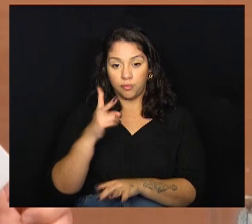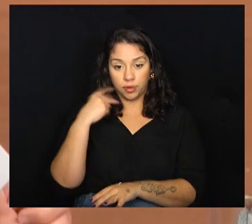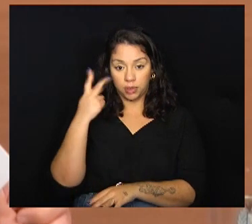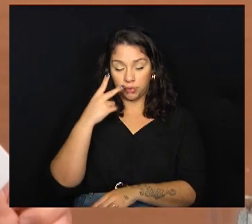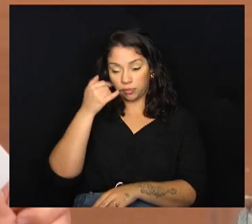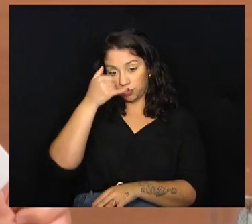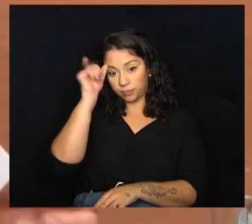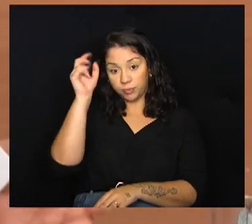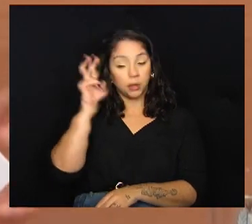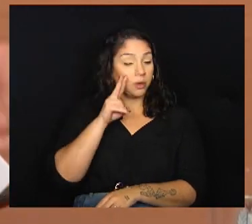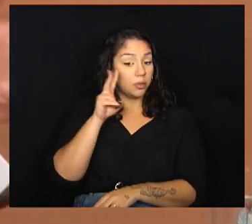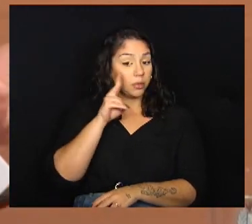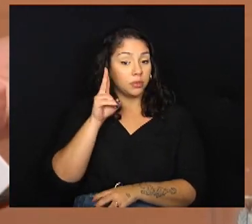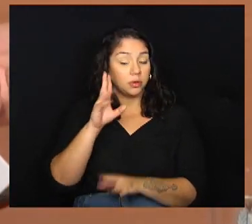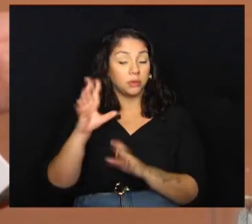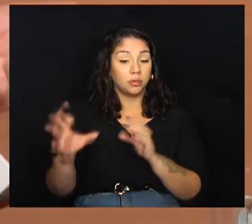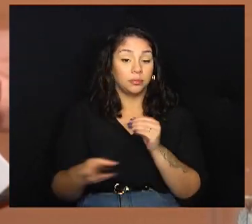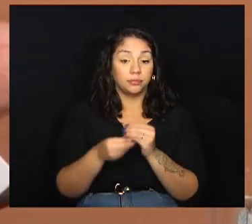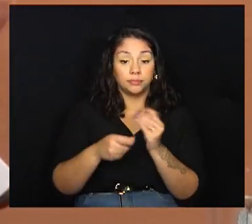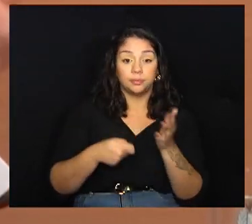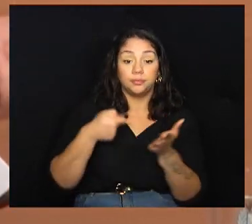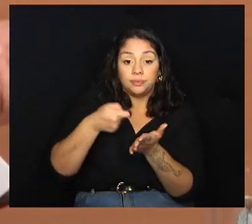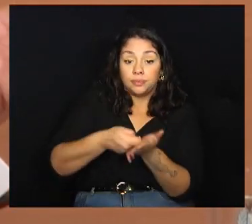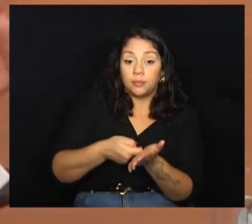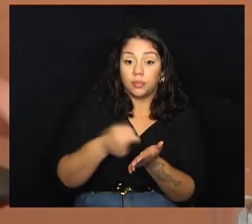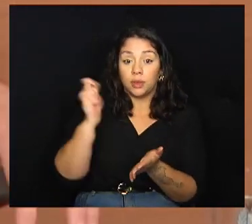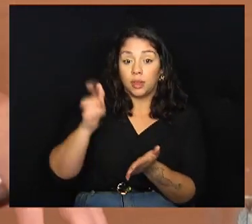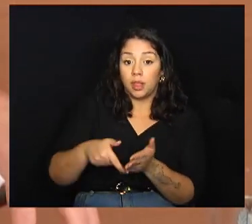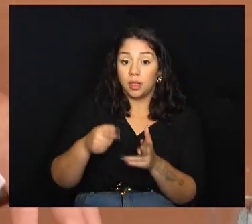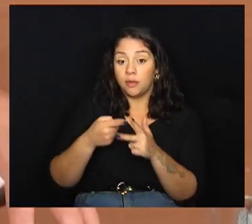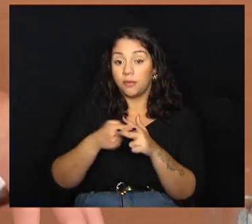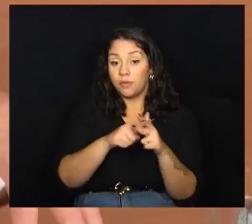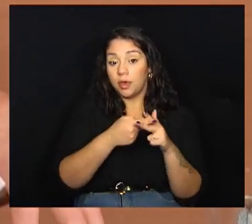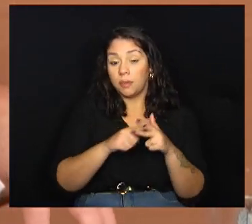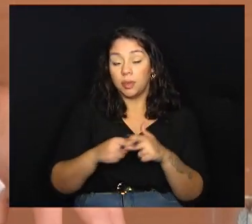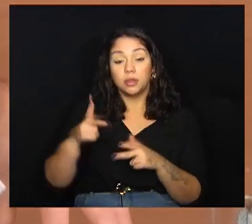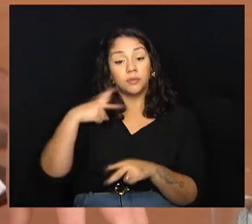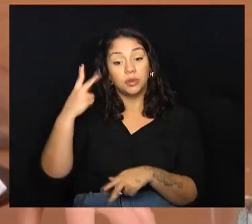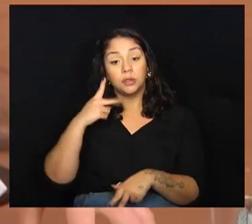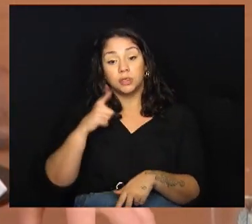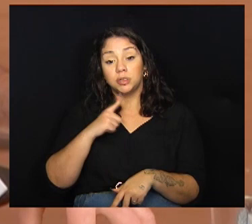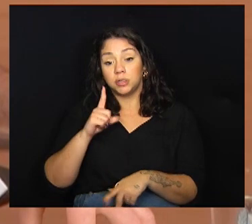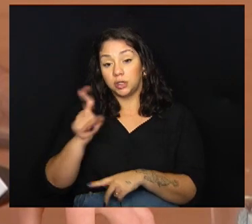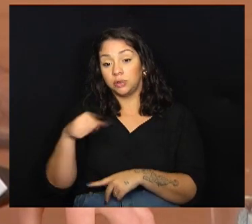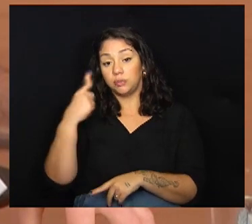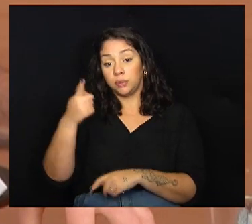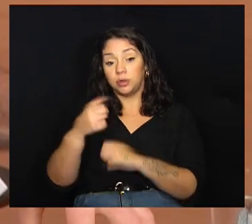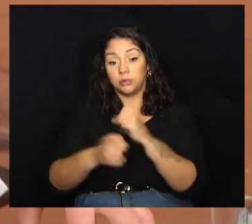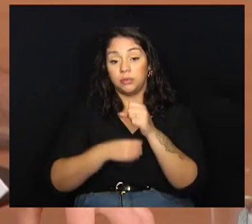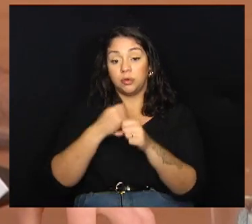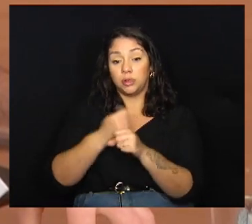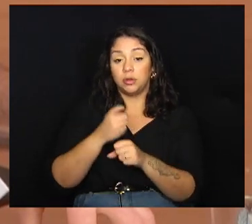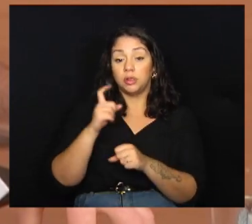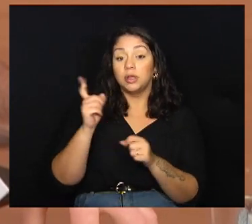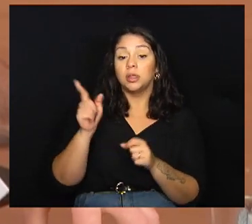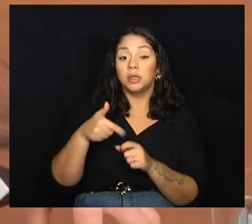das emendas impositivas, dispositivo que os vereadores terão no próximo ano para dar uma destinação